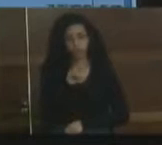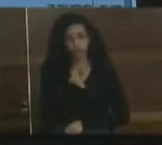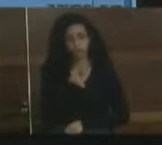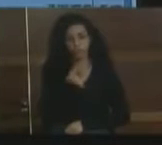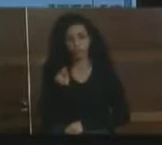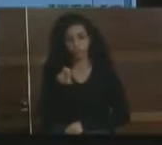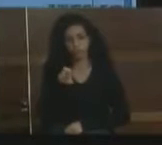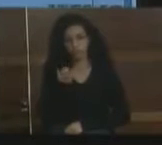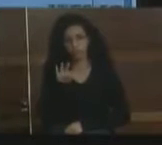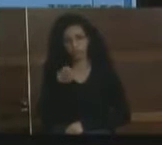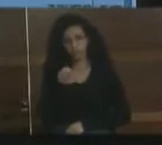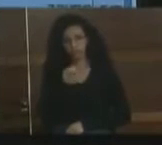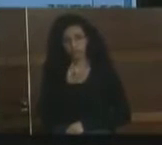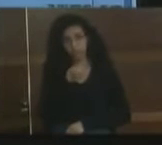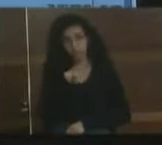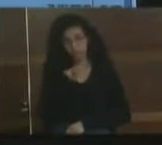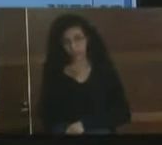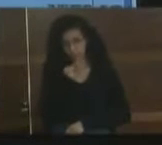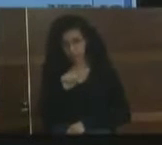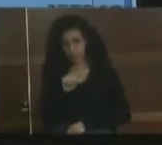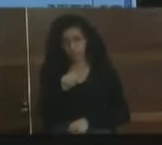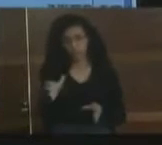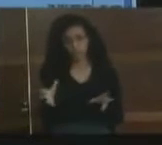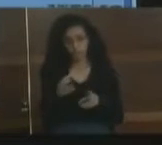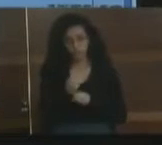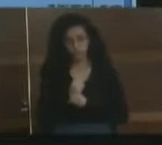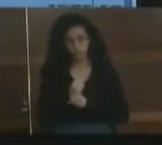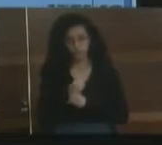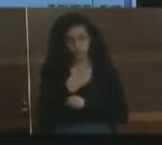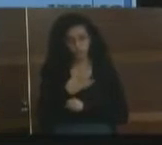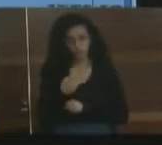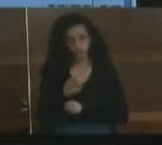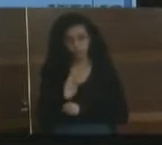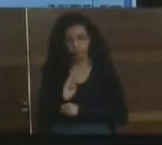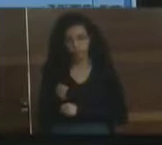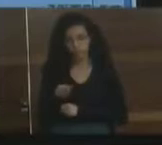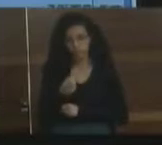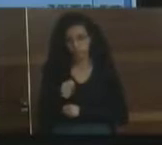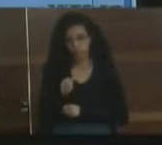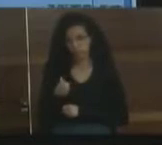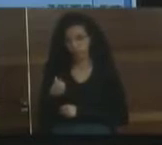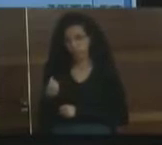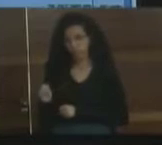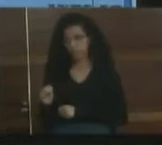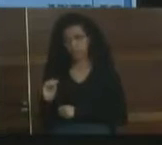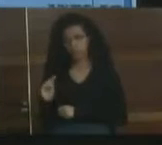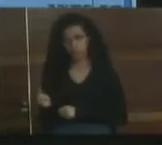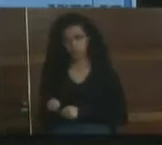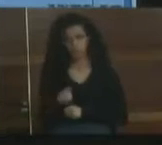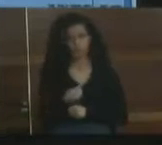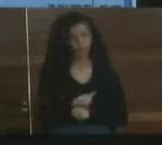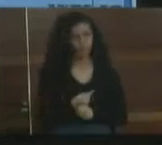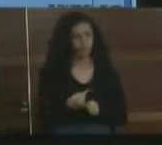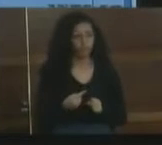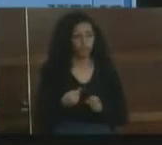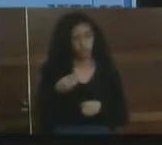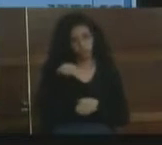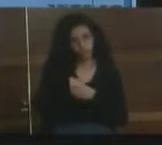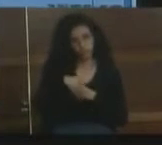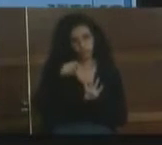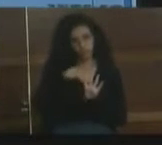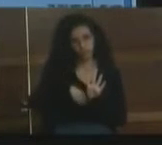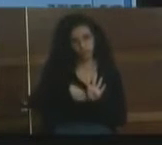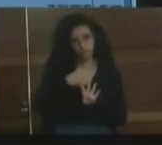intraorçamentária orçado 44 milhões 861 mil no quadrimestre 13